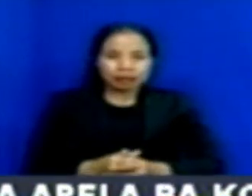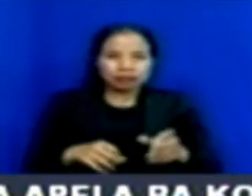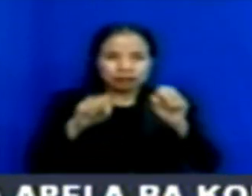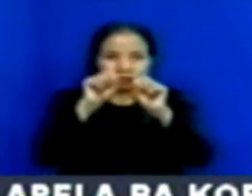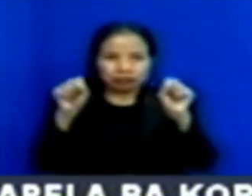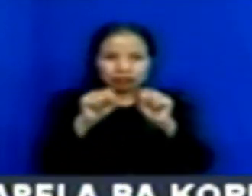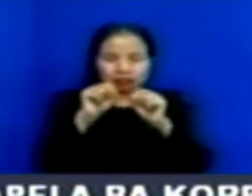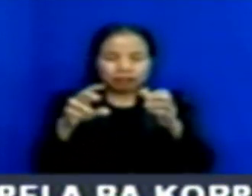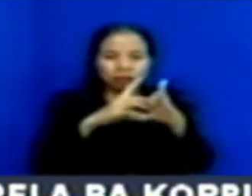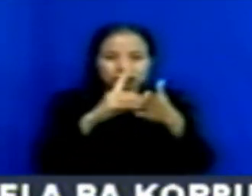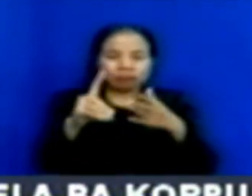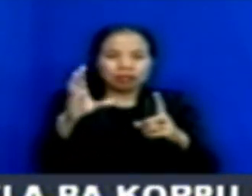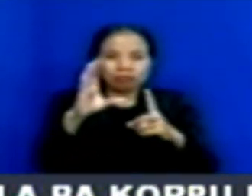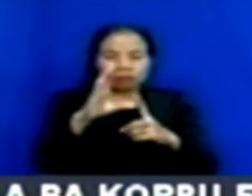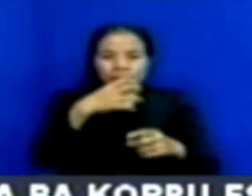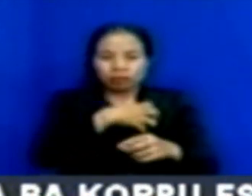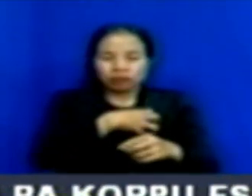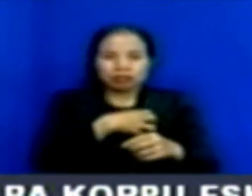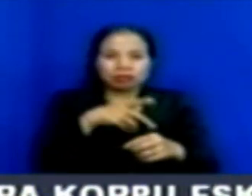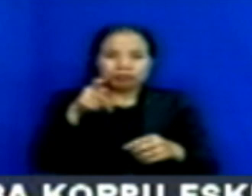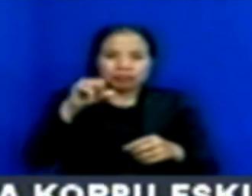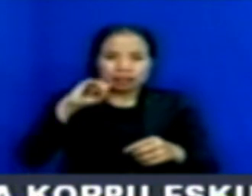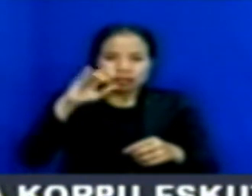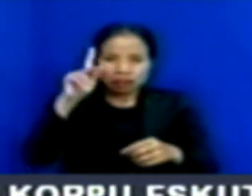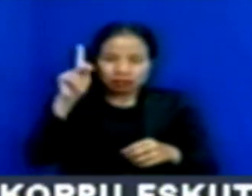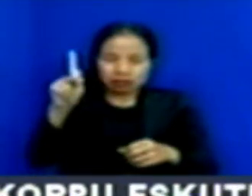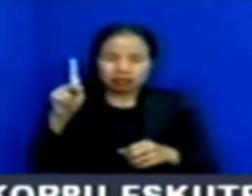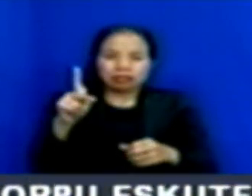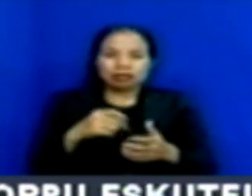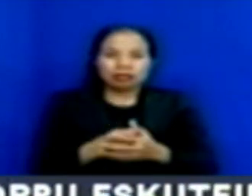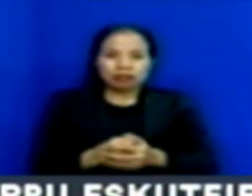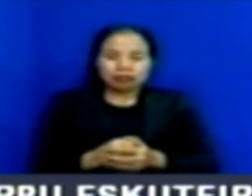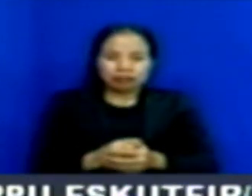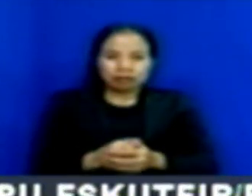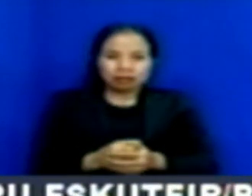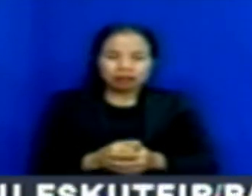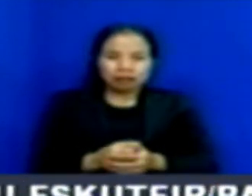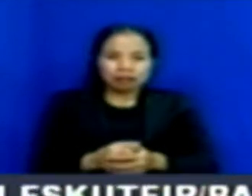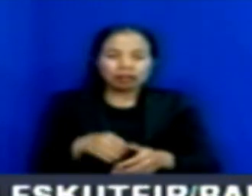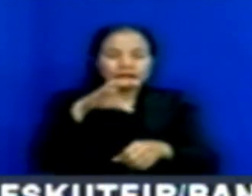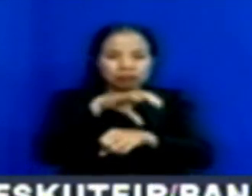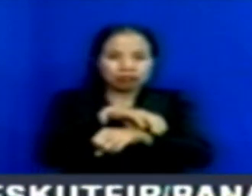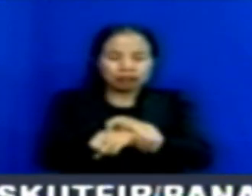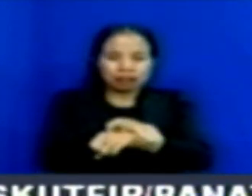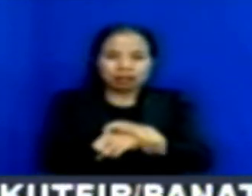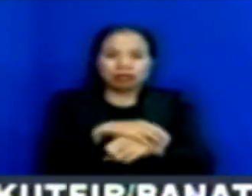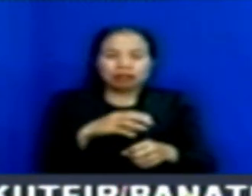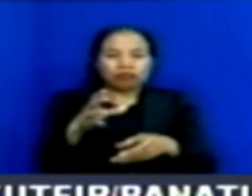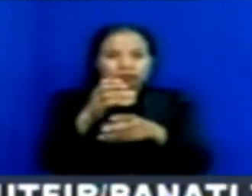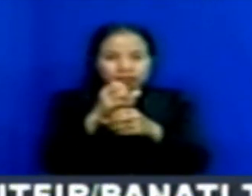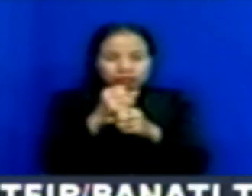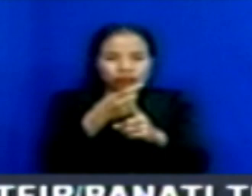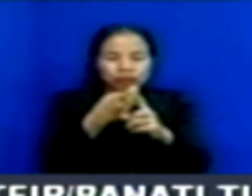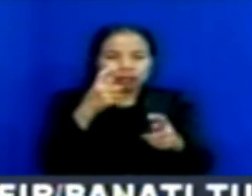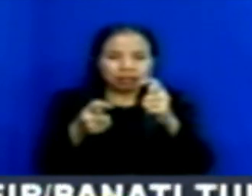Sábado, fim de semana, né? Polícia Nacional Serviço de Investigação Criminal executa mandado de detenção, busca no apreensão